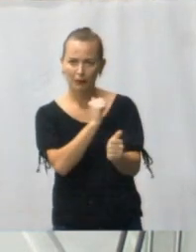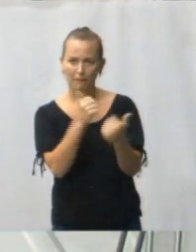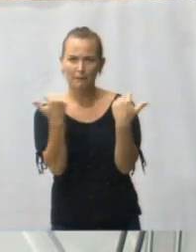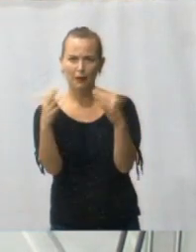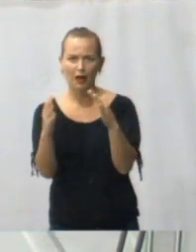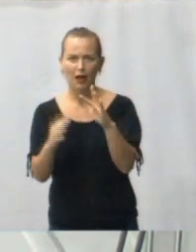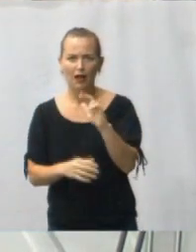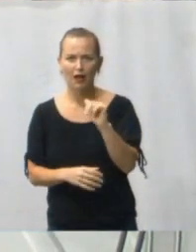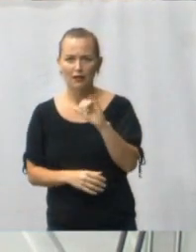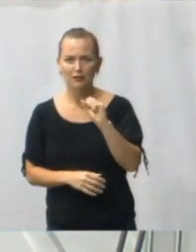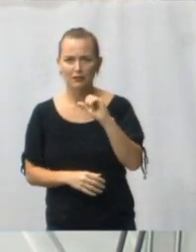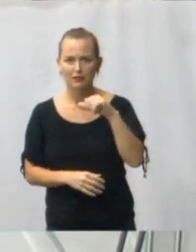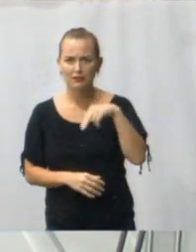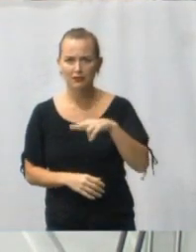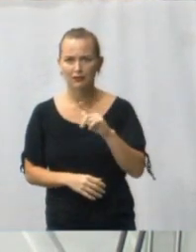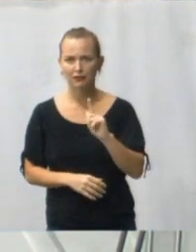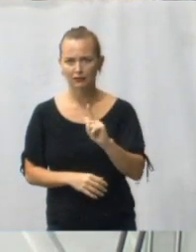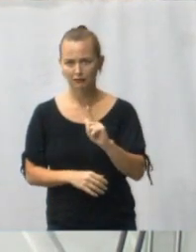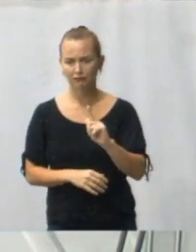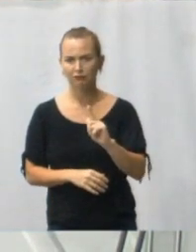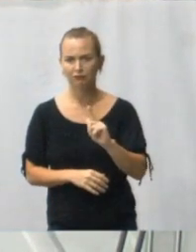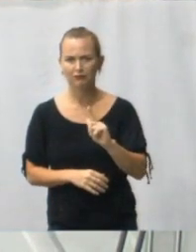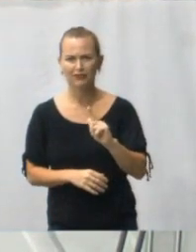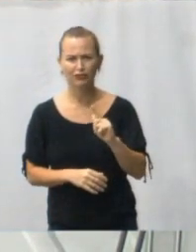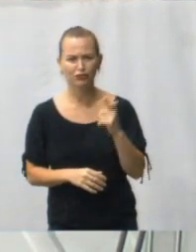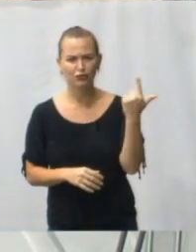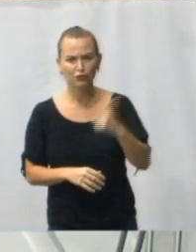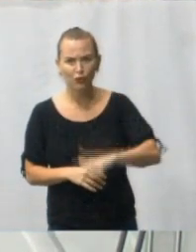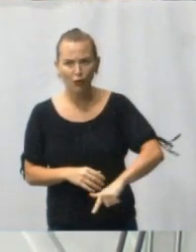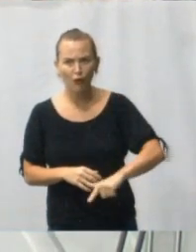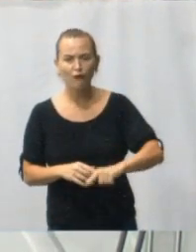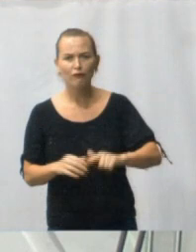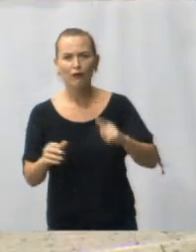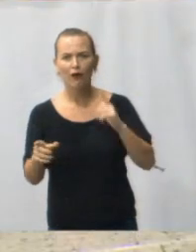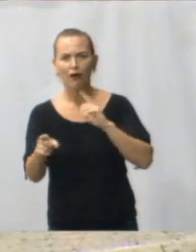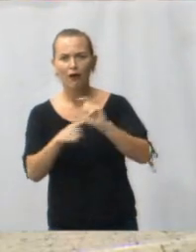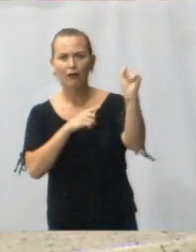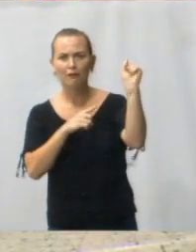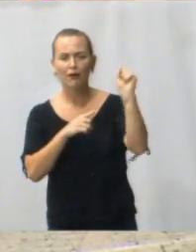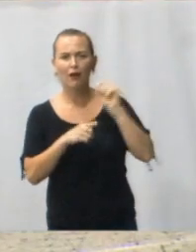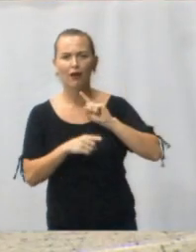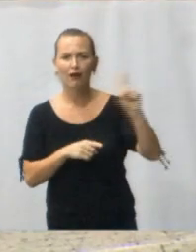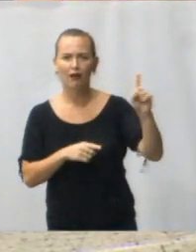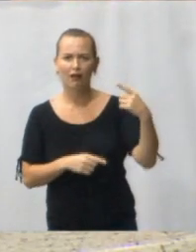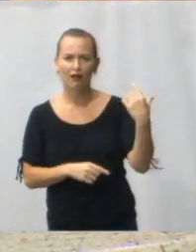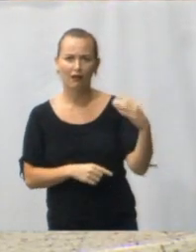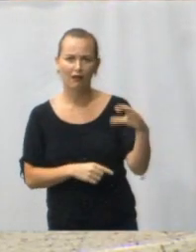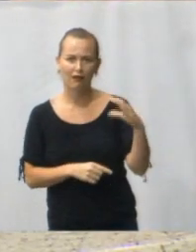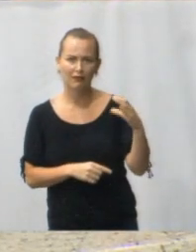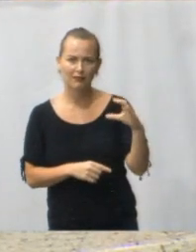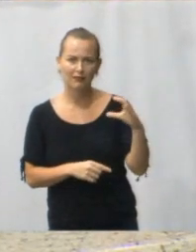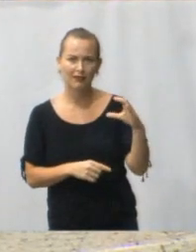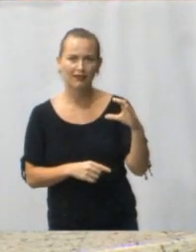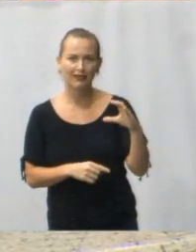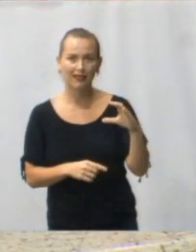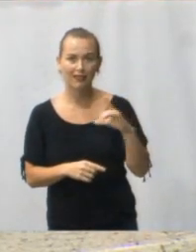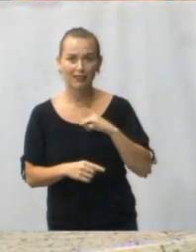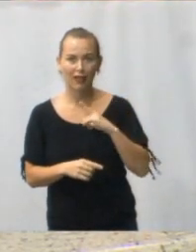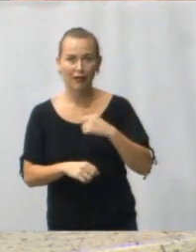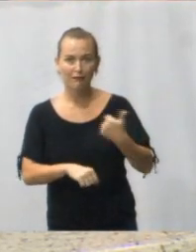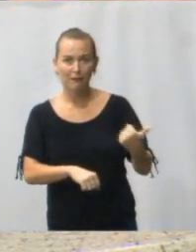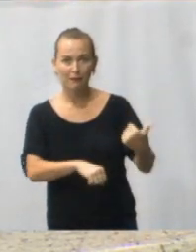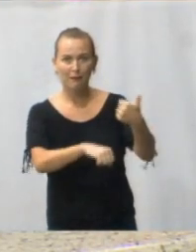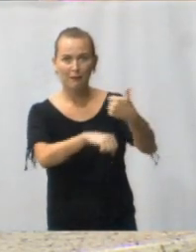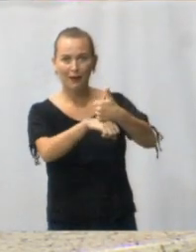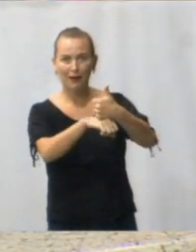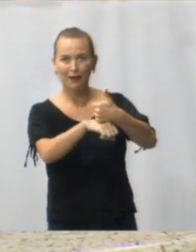título, foi campeão da Copa Moura lá em Cariacica, trouxe um lindo troféu e dessa forma representando a Grande São Pedro. Grande São